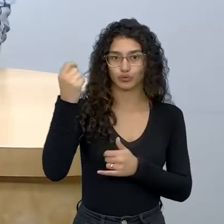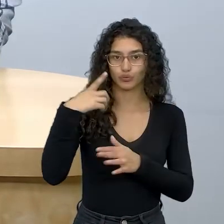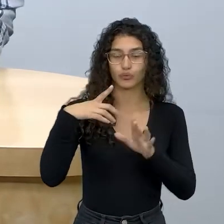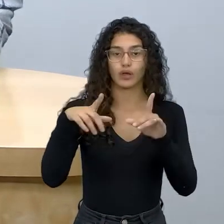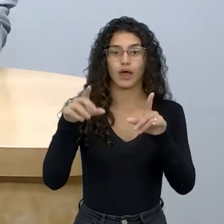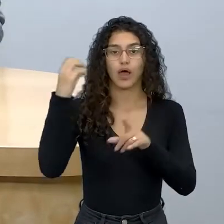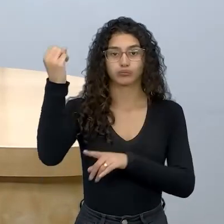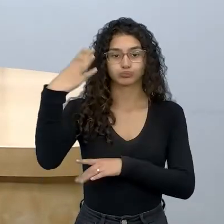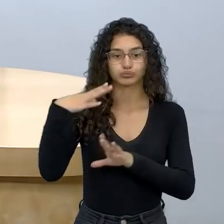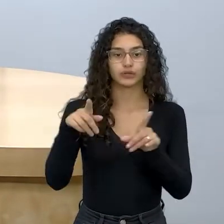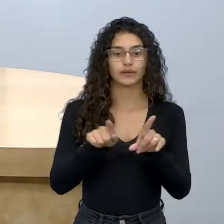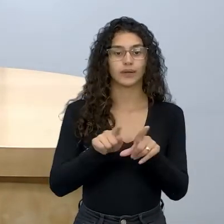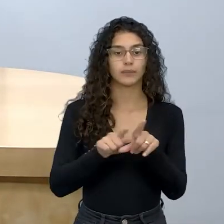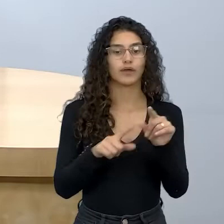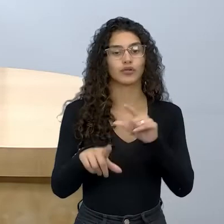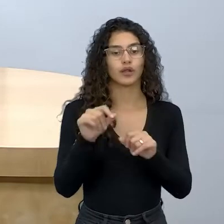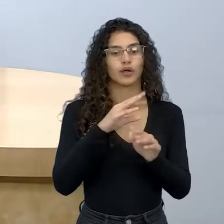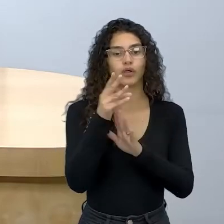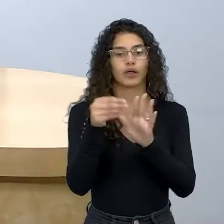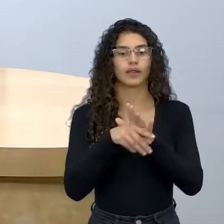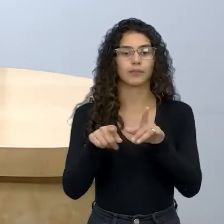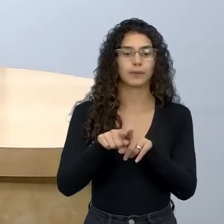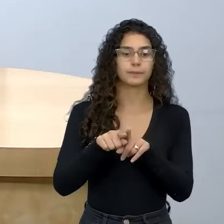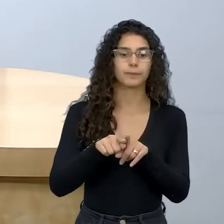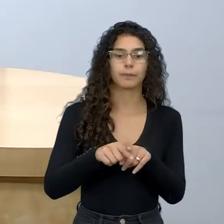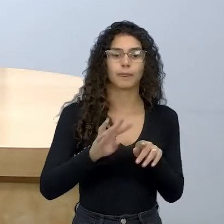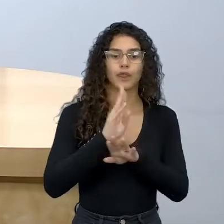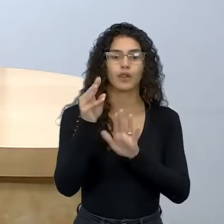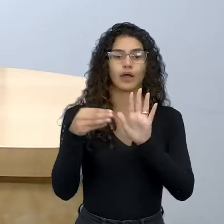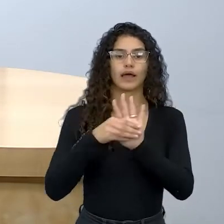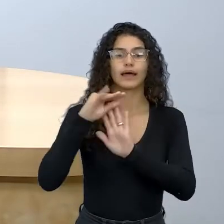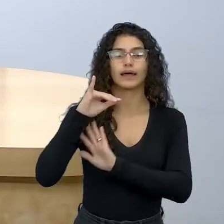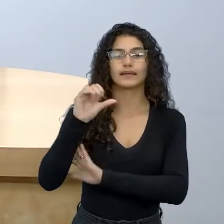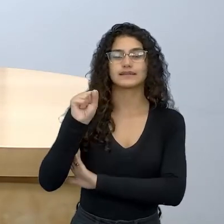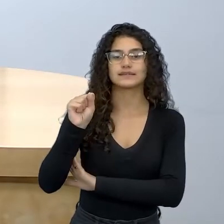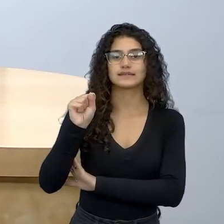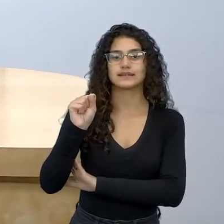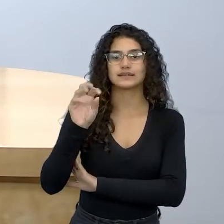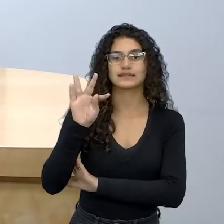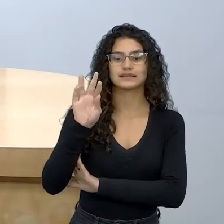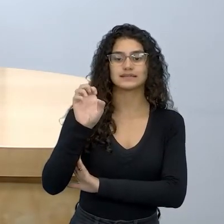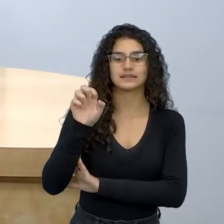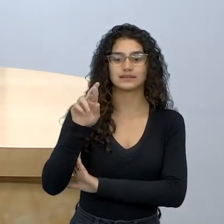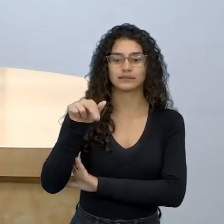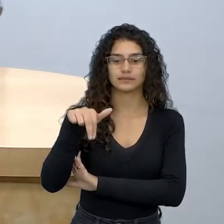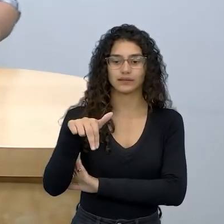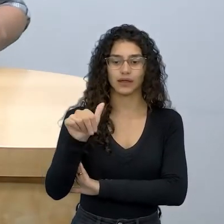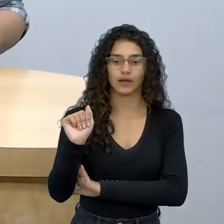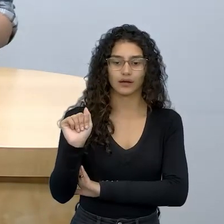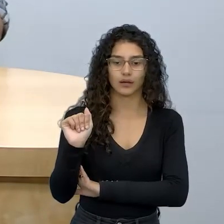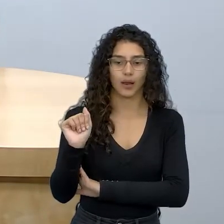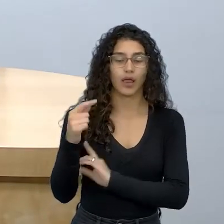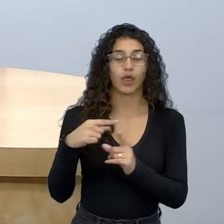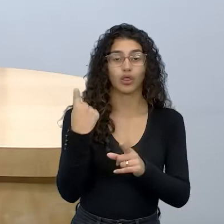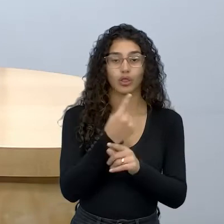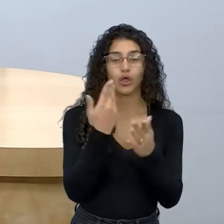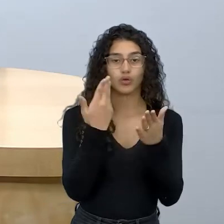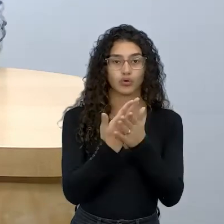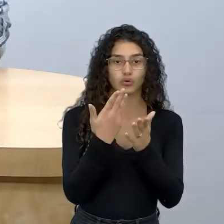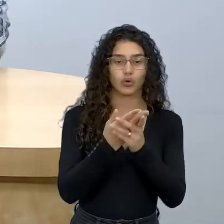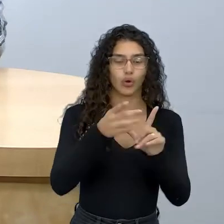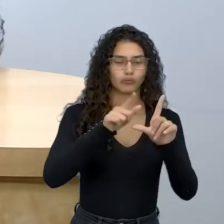eu decidi, no final das contas, colocar cisternas, tá? Porque por mais que a gente tenha estudado lá o